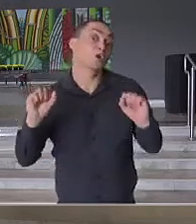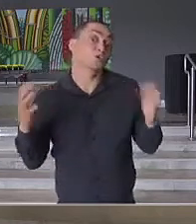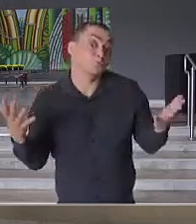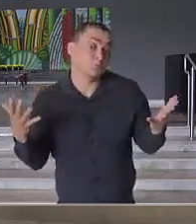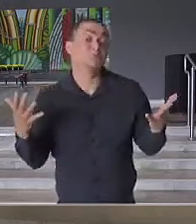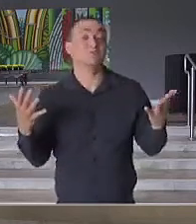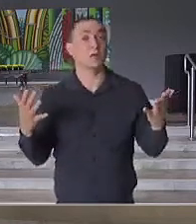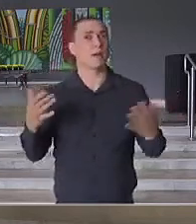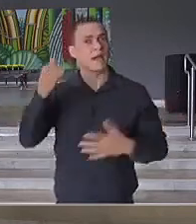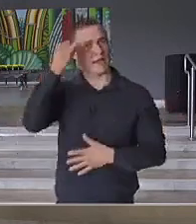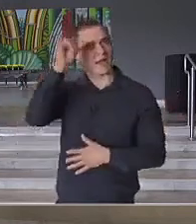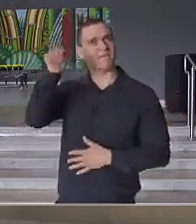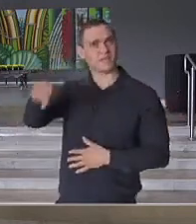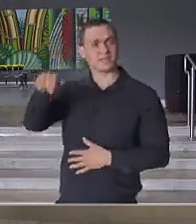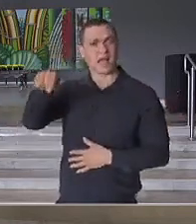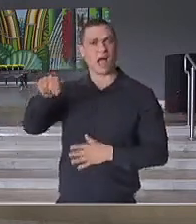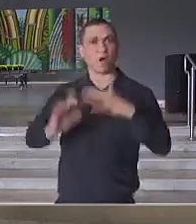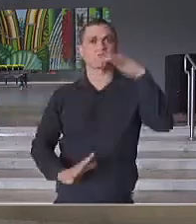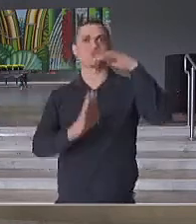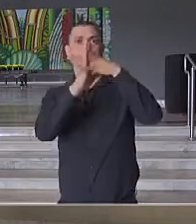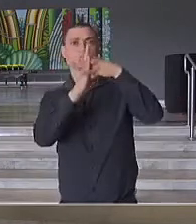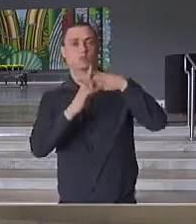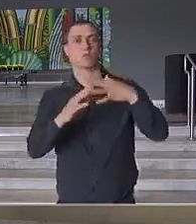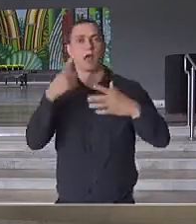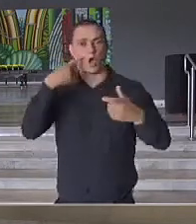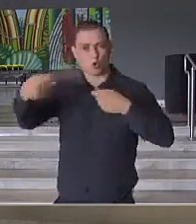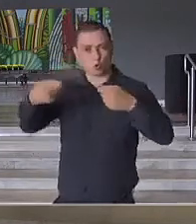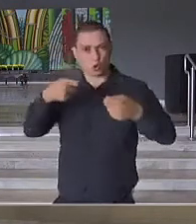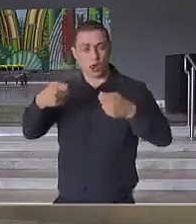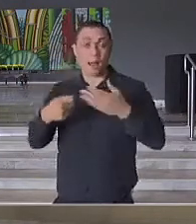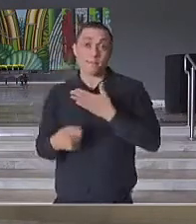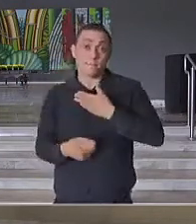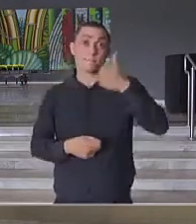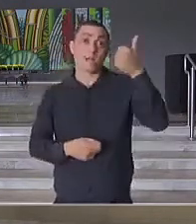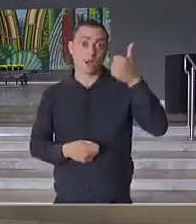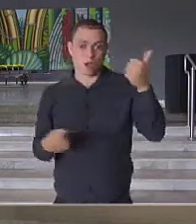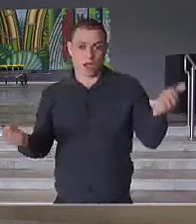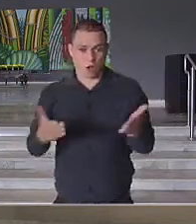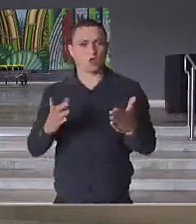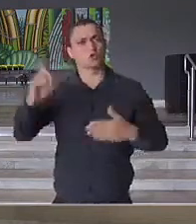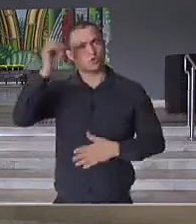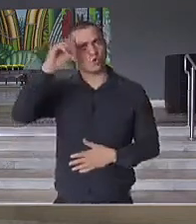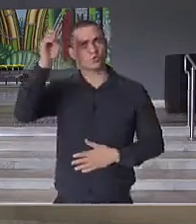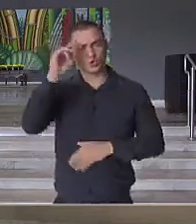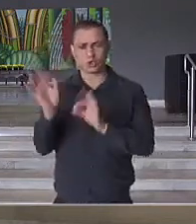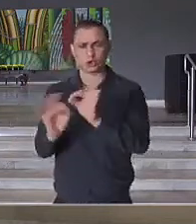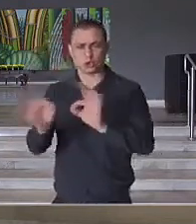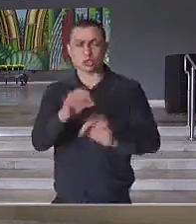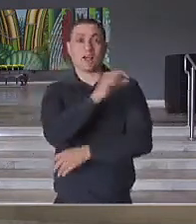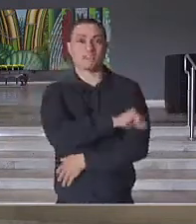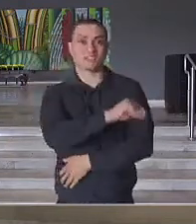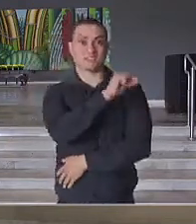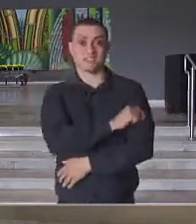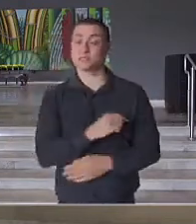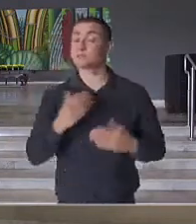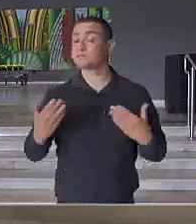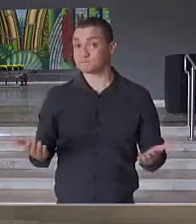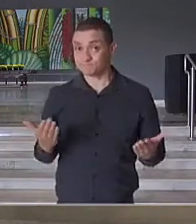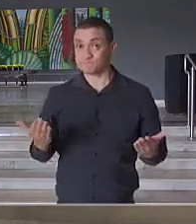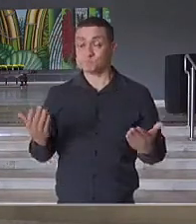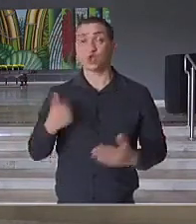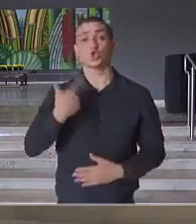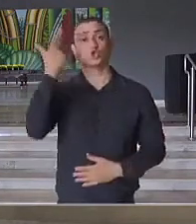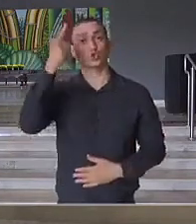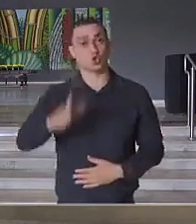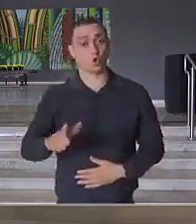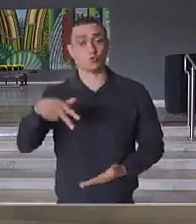para evitar colapso, para controlar a pandemia, enquanto nós estamos lutando dia a dia pela vacina, nós estamos aqui